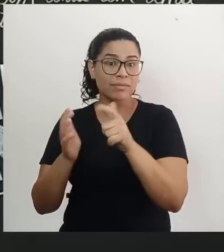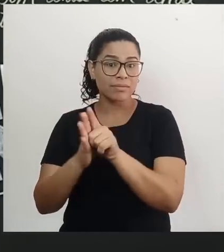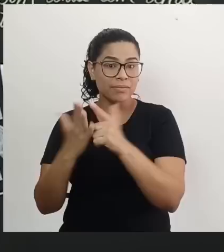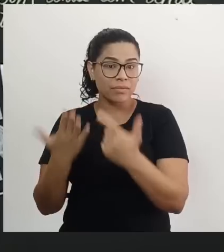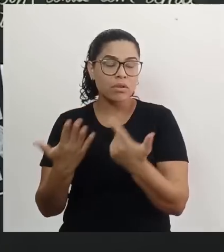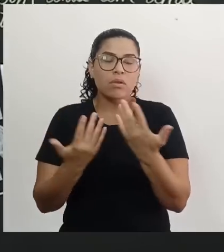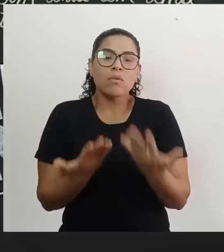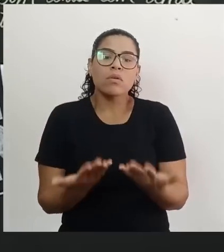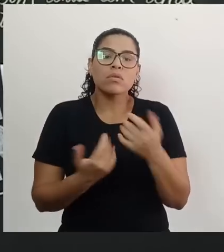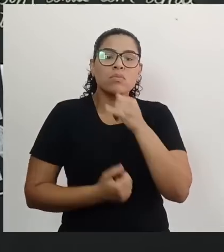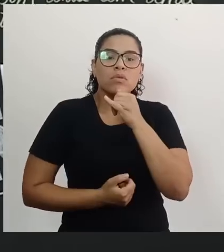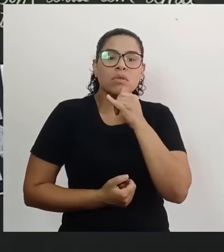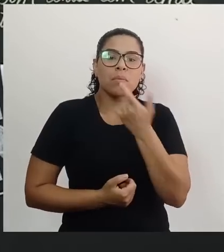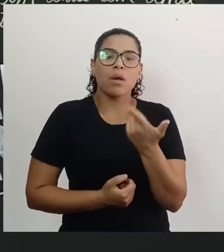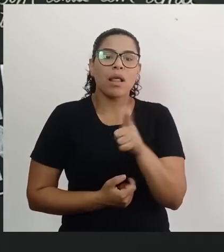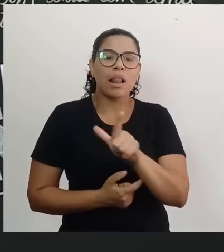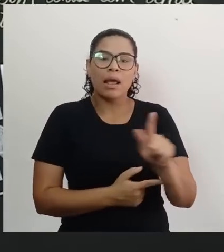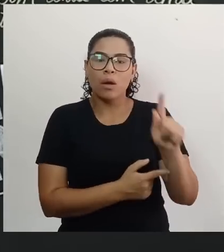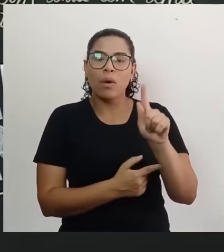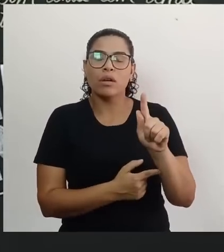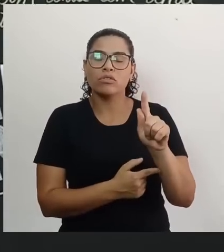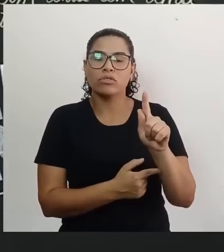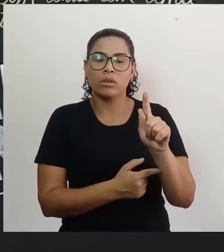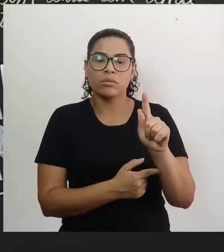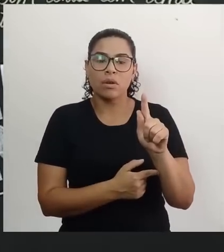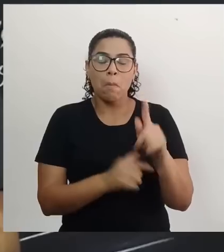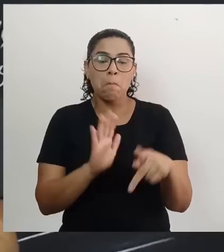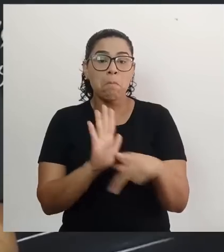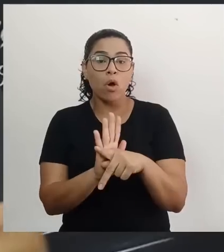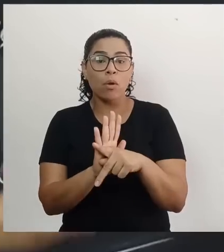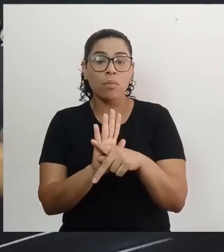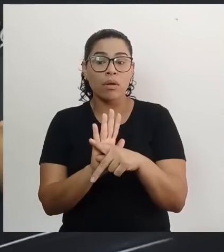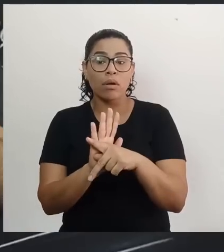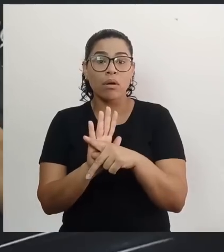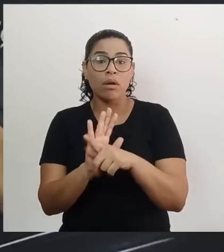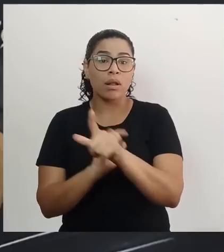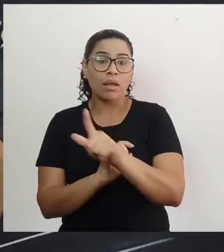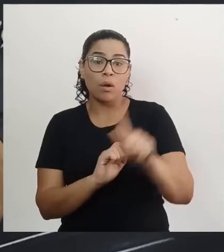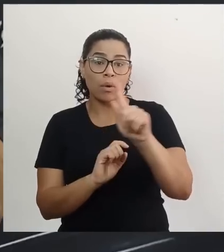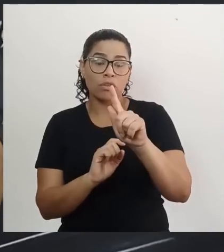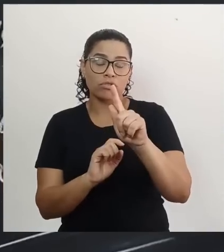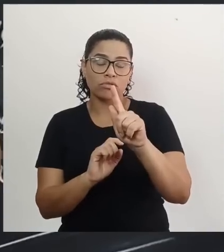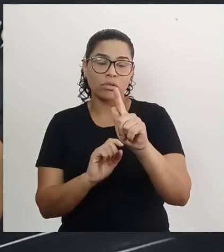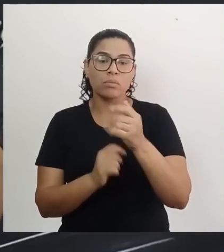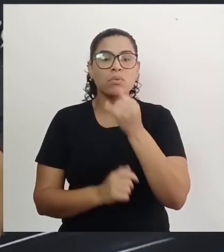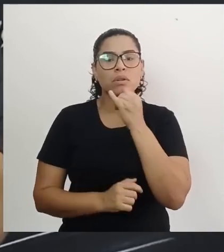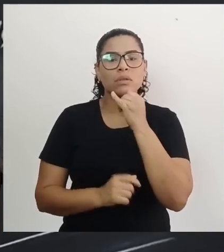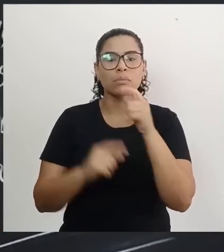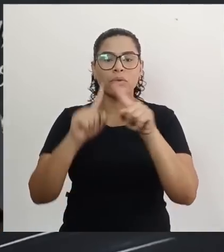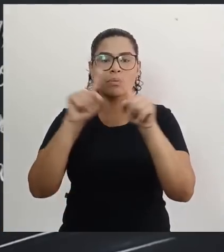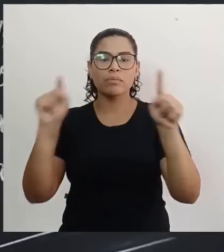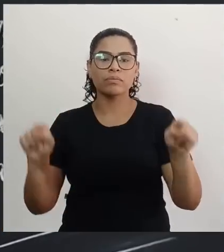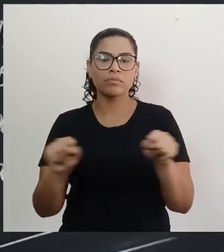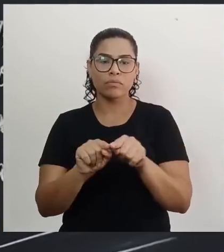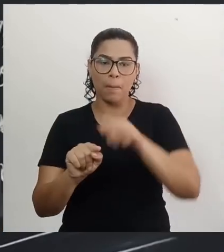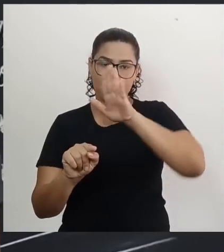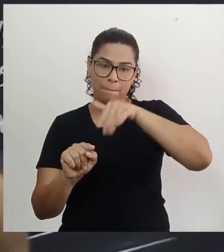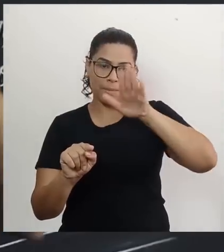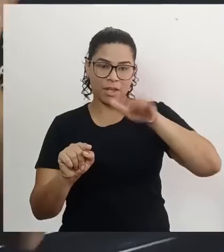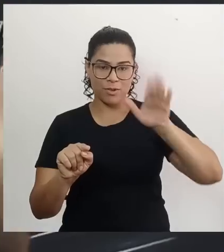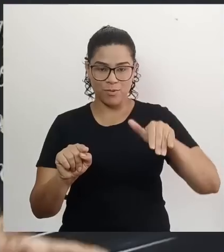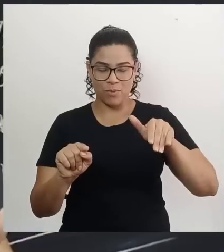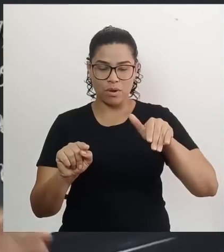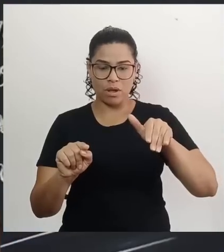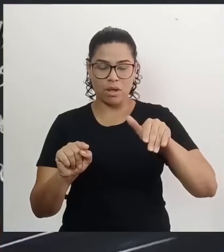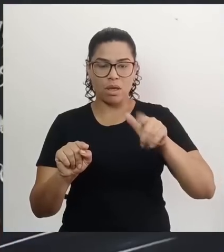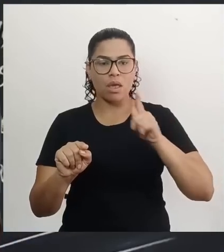gente utiliza uma linguagem para falar da própria linguagem. Por exemplo, um quadro, uma pintura sobre pintura, ou seja, é